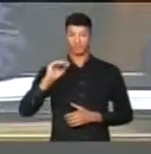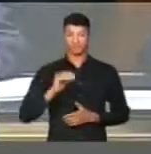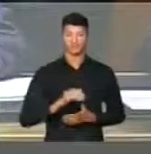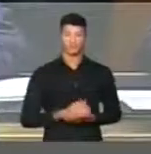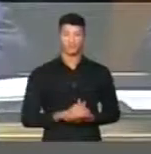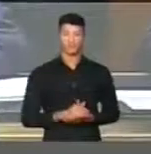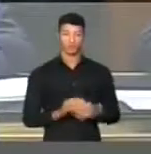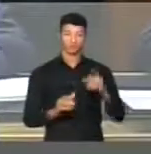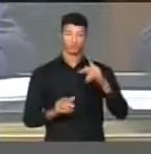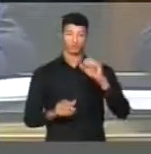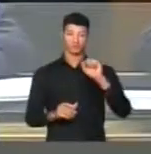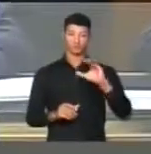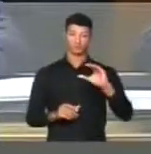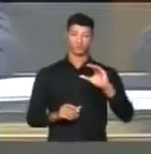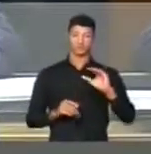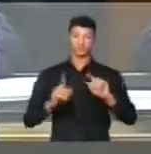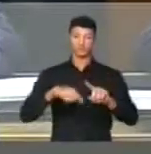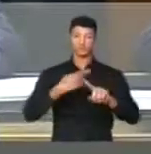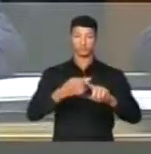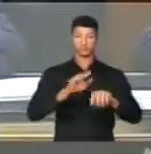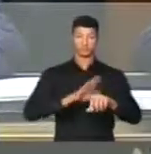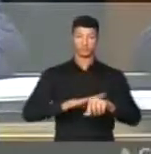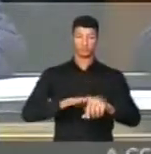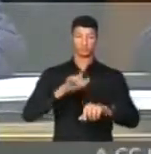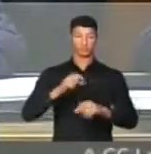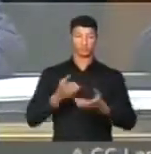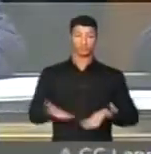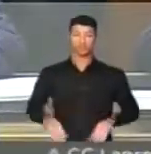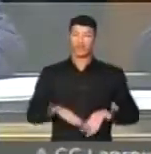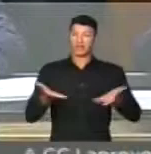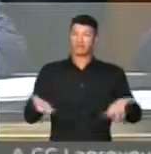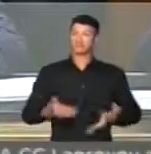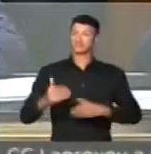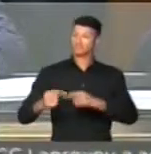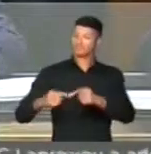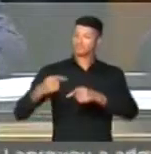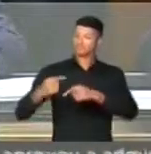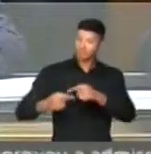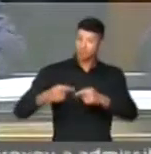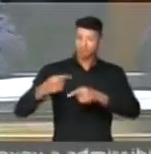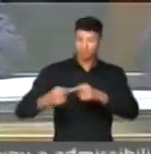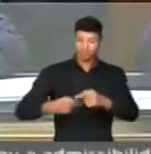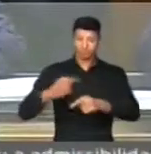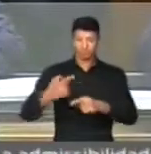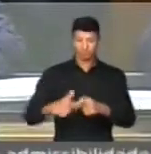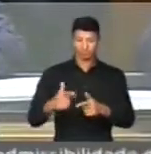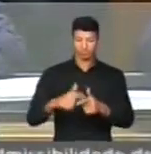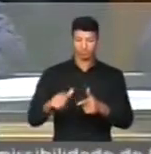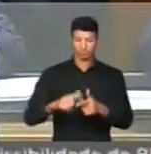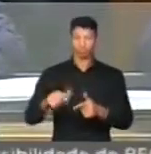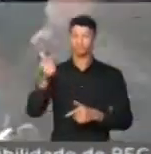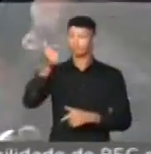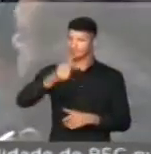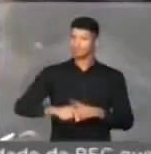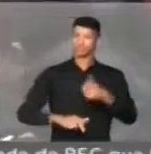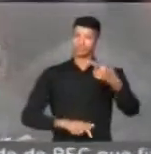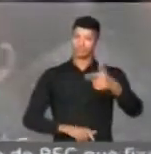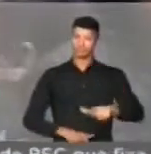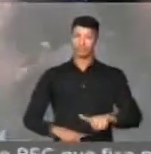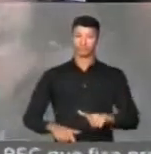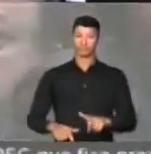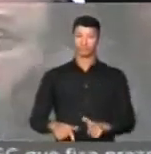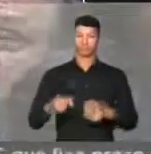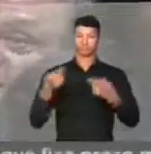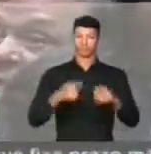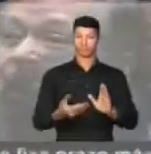Senhor presidente, apenas aumentar o prazo é empurrar com a barriga para que o problema lá na frente seja novamente desde